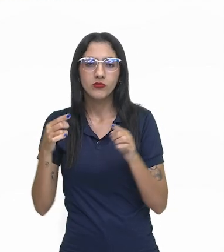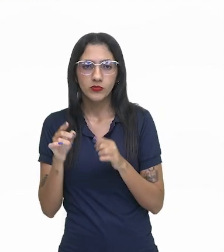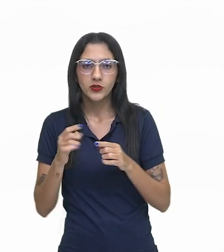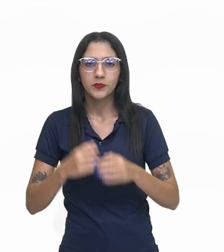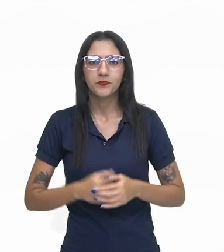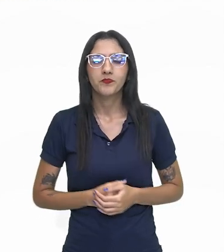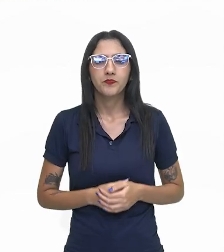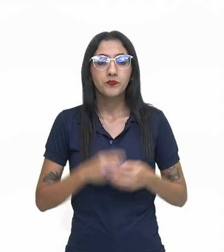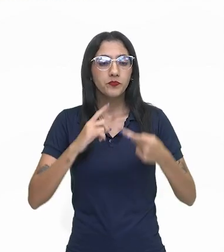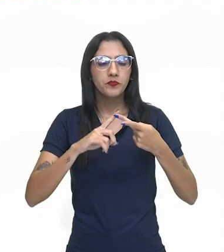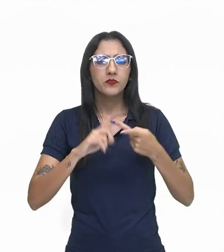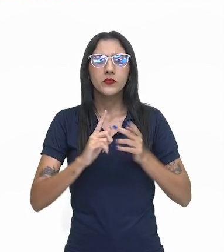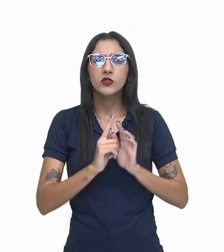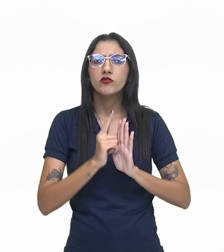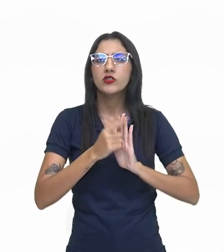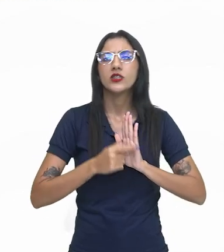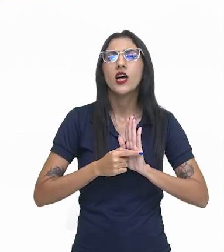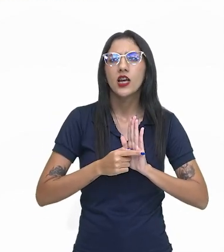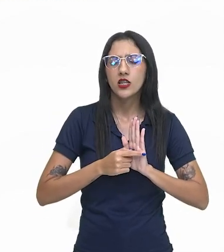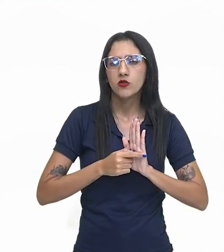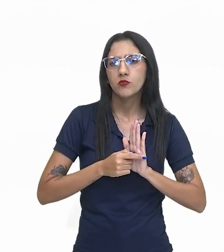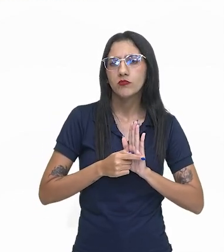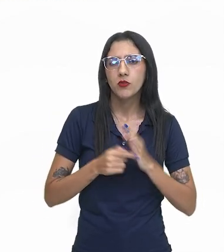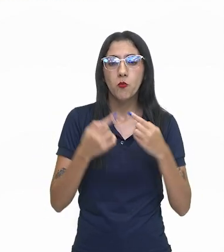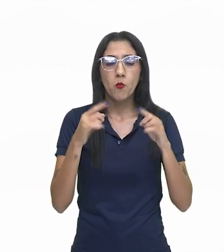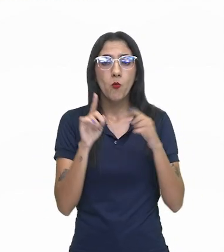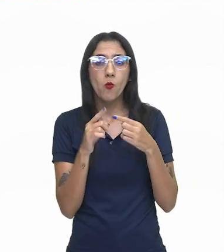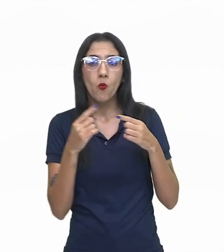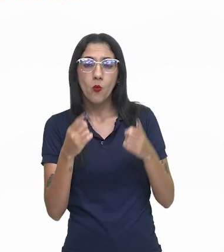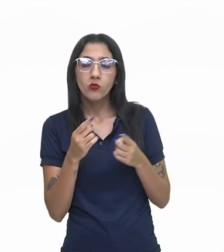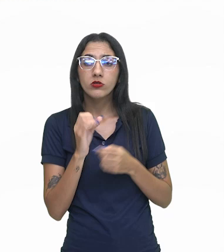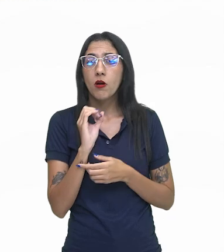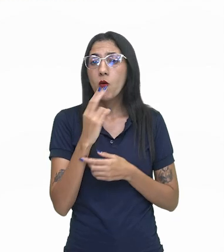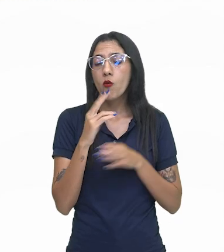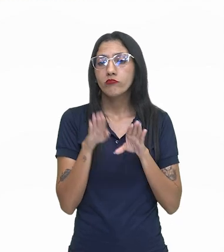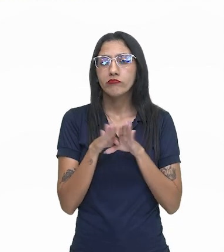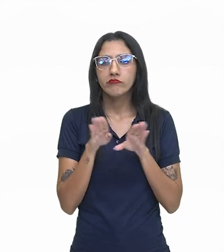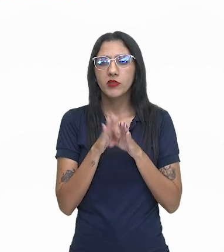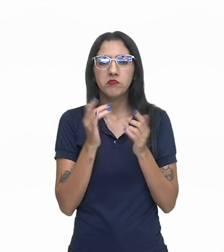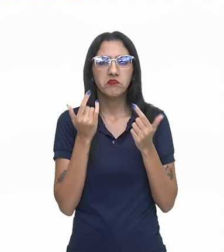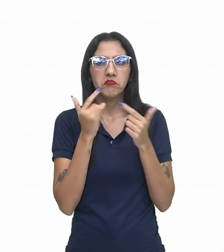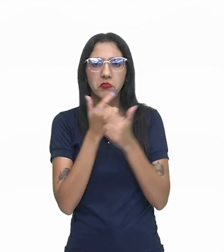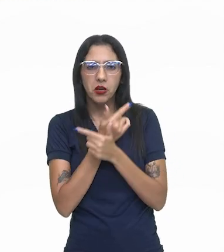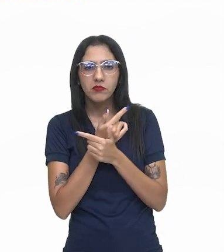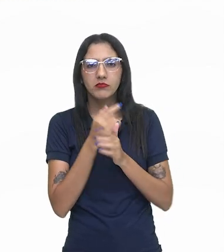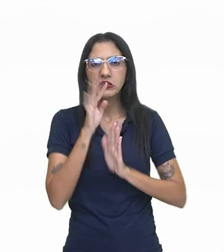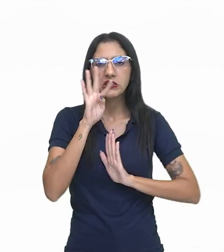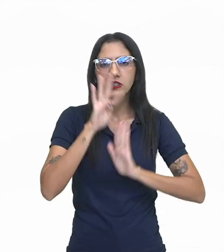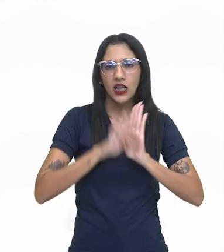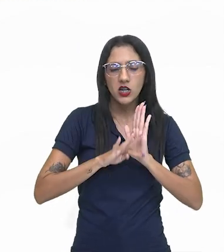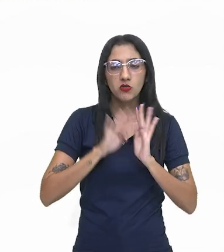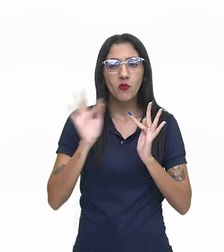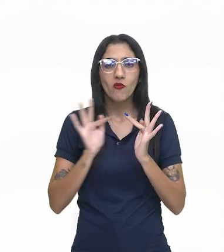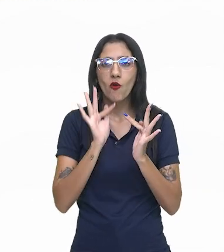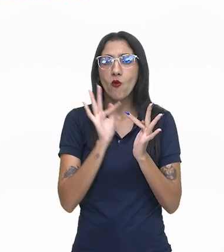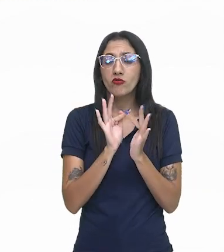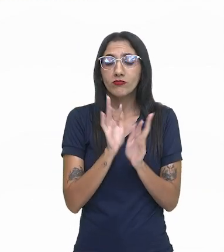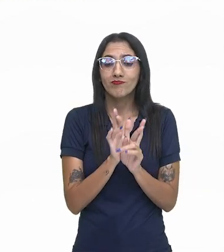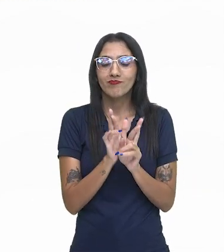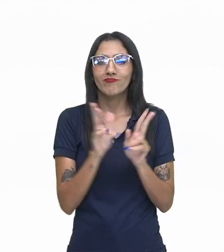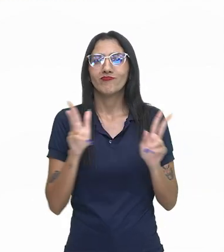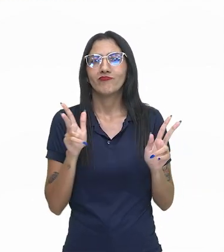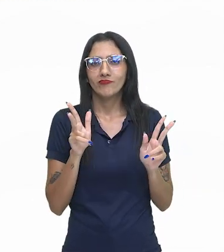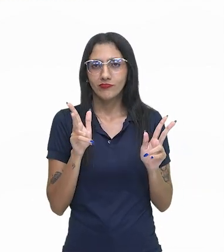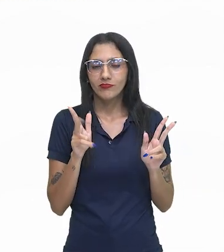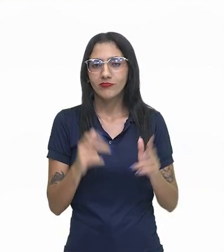Os gêneros produzidos, lírico e satírico, textos com funções bem